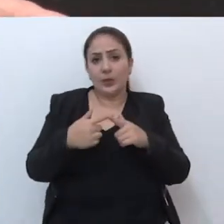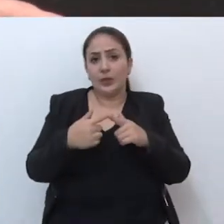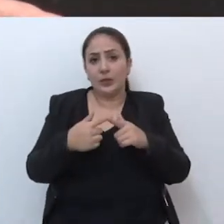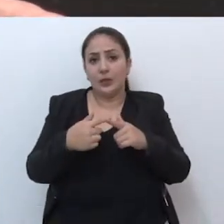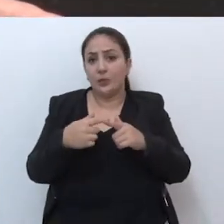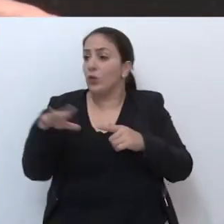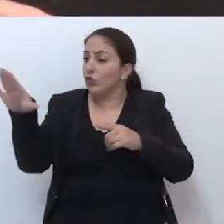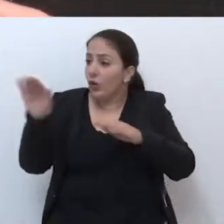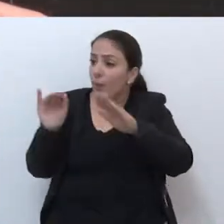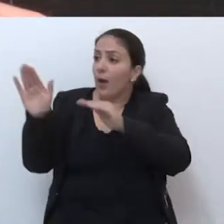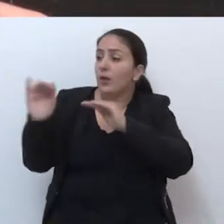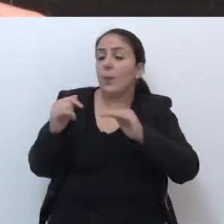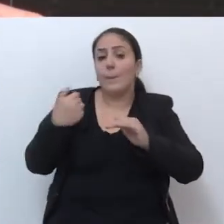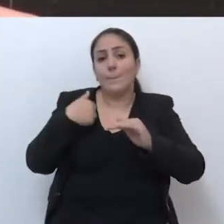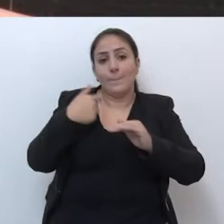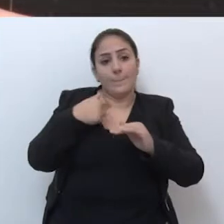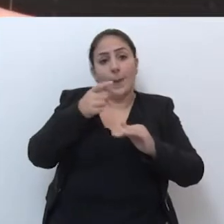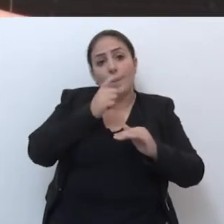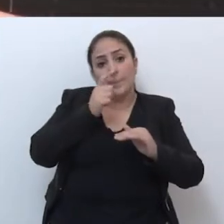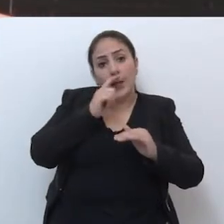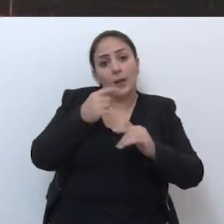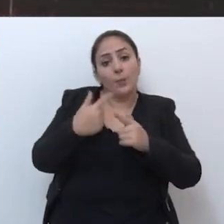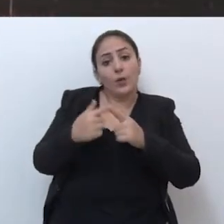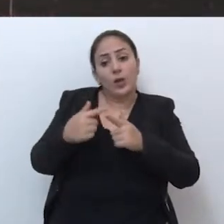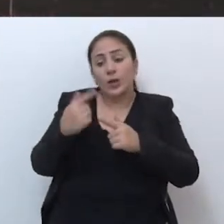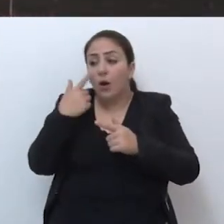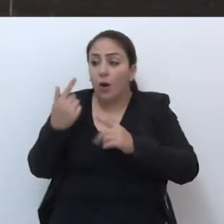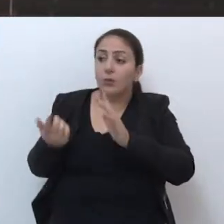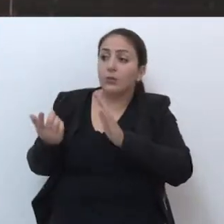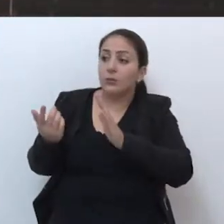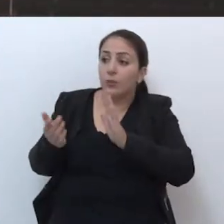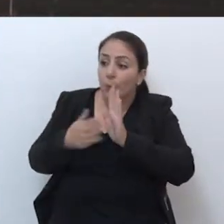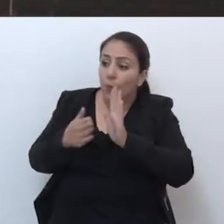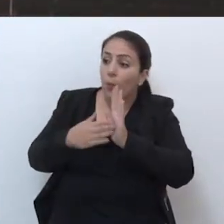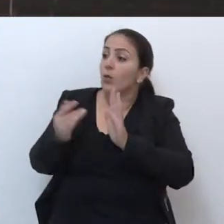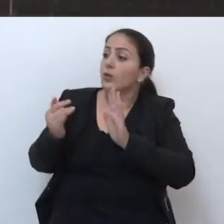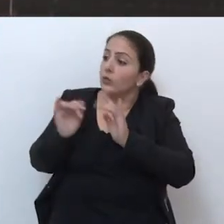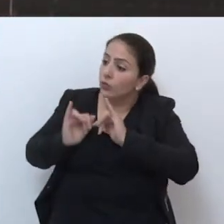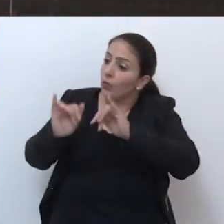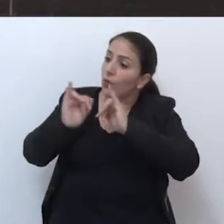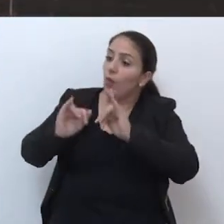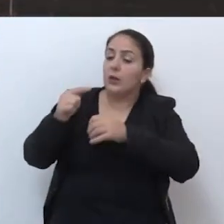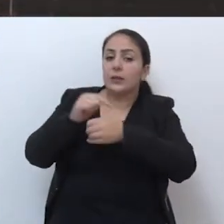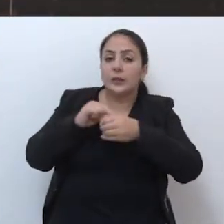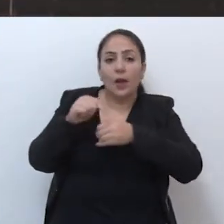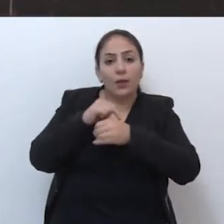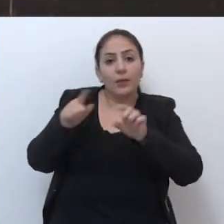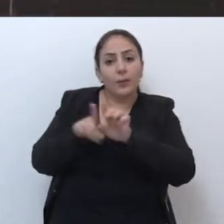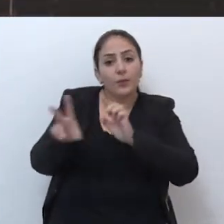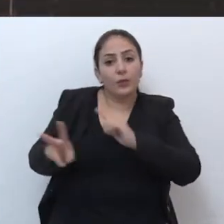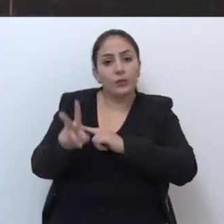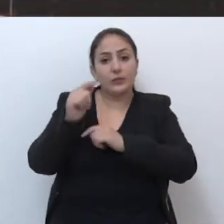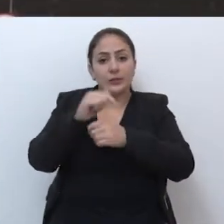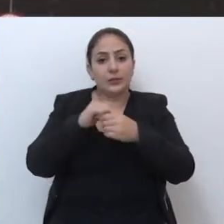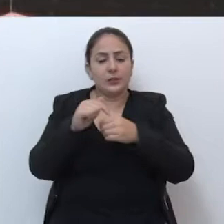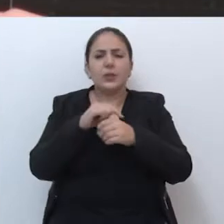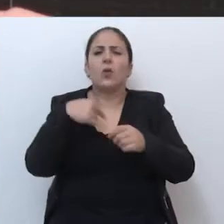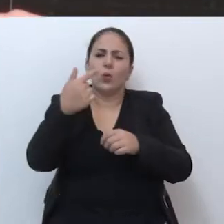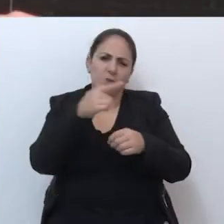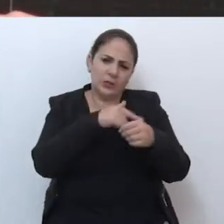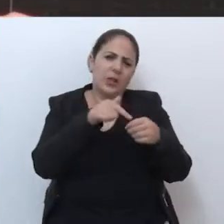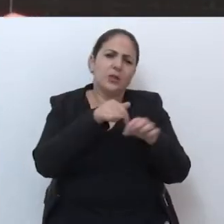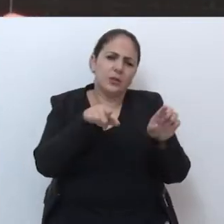foram atraídas pelo fato dele ter divulgado a cidade, valorizado a cidade. E assim de